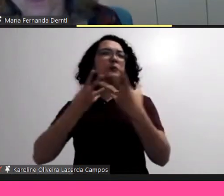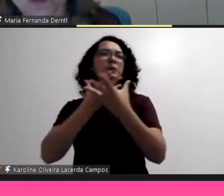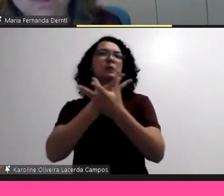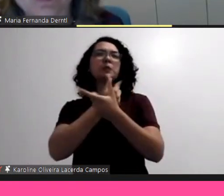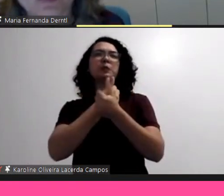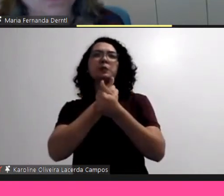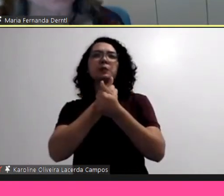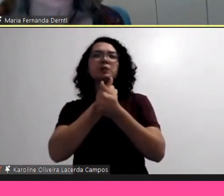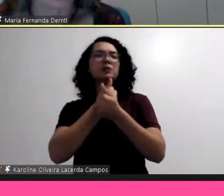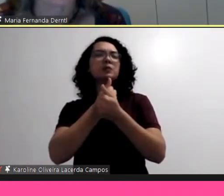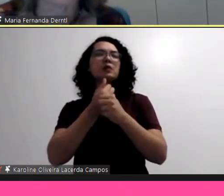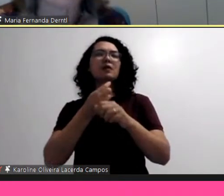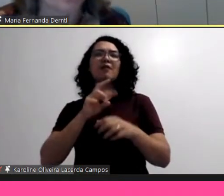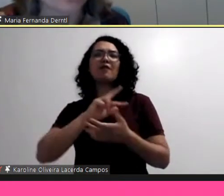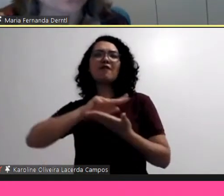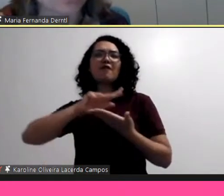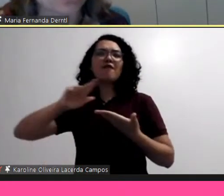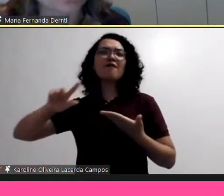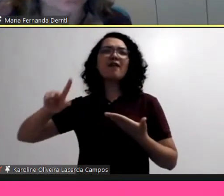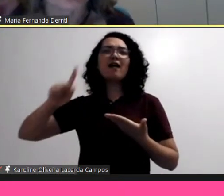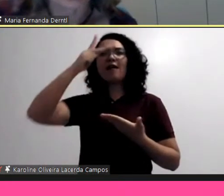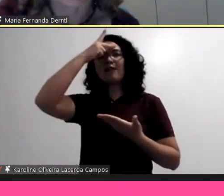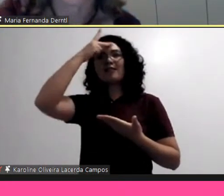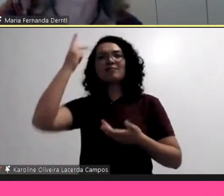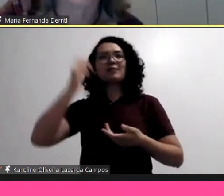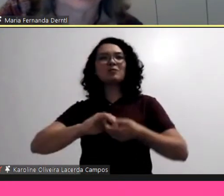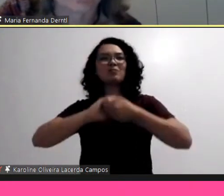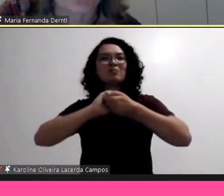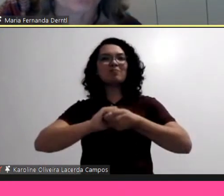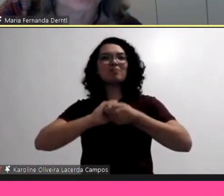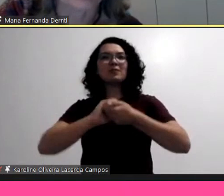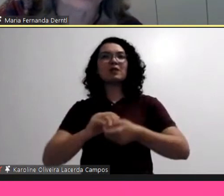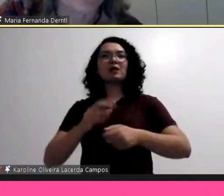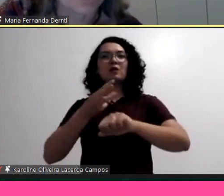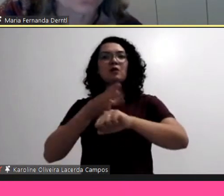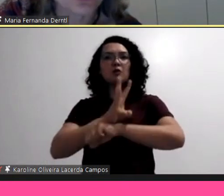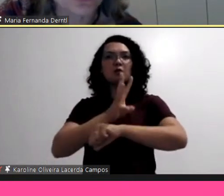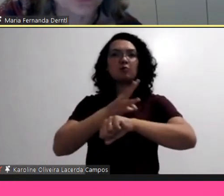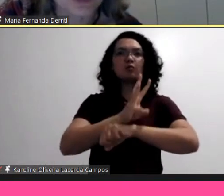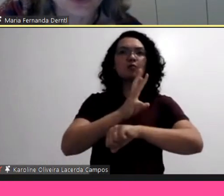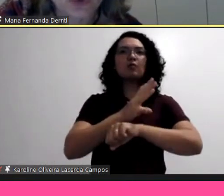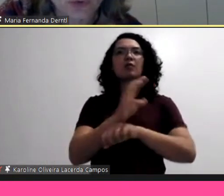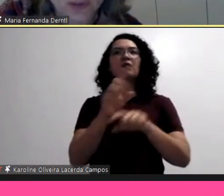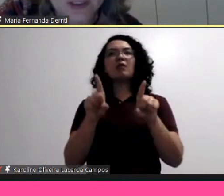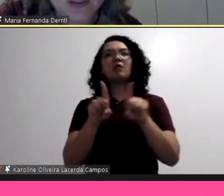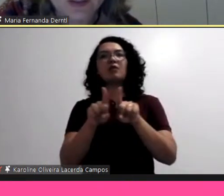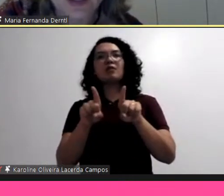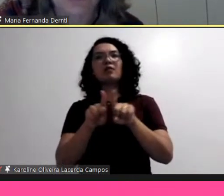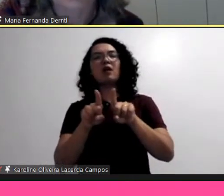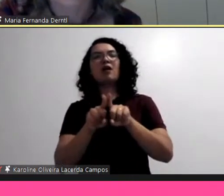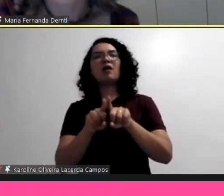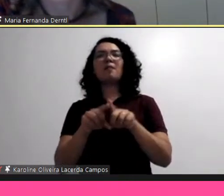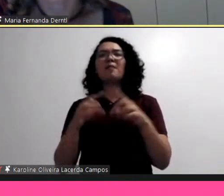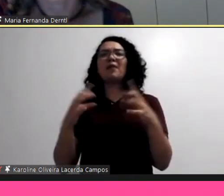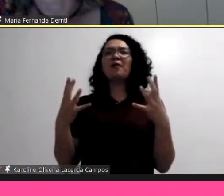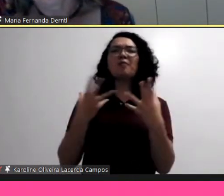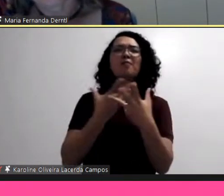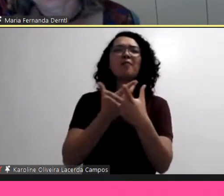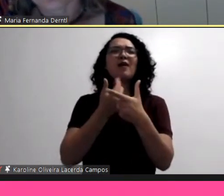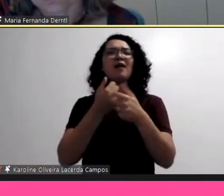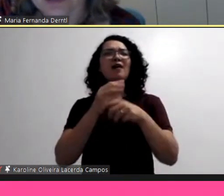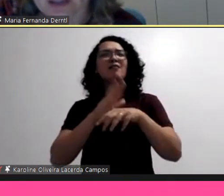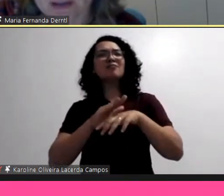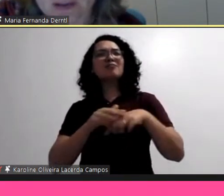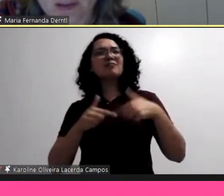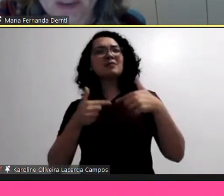por WhatsApp cumprimentos a vocês. Eu queria agradecer também o belo trabalho dos tradutores, e a gente já